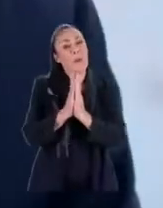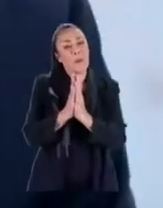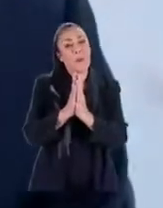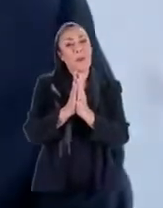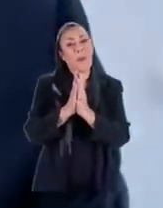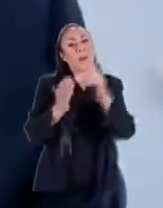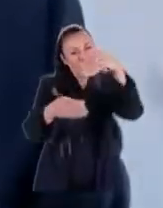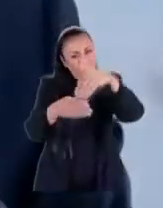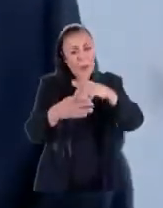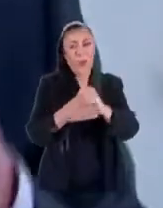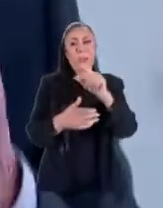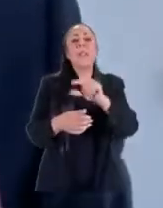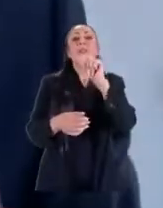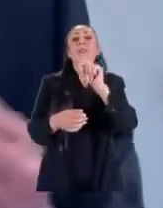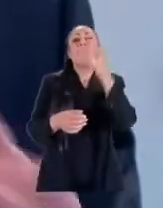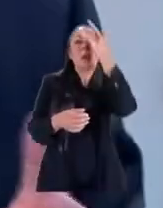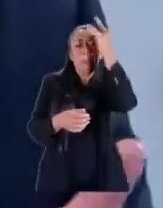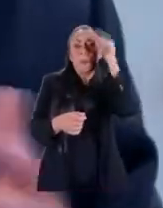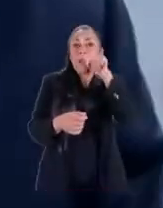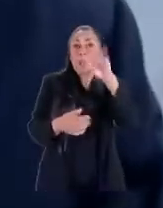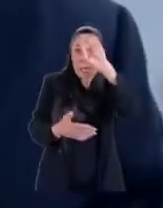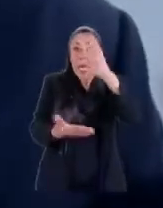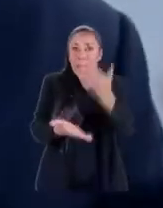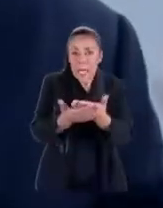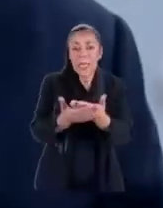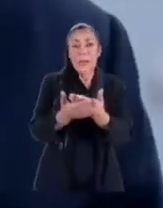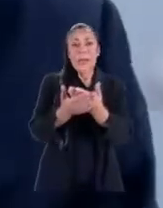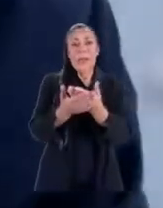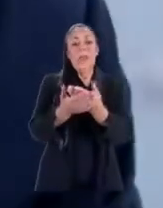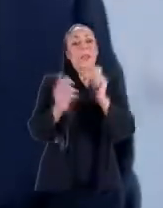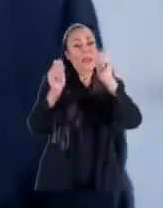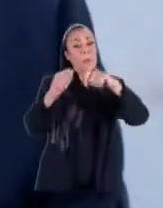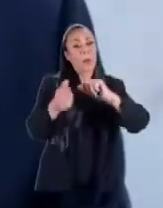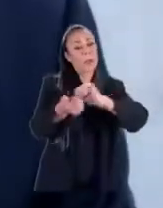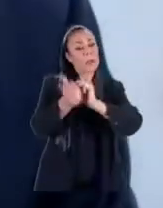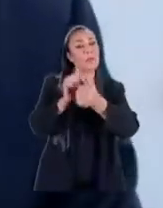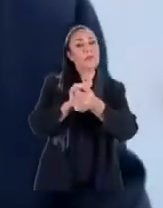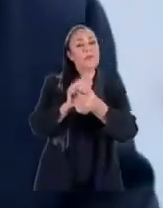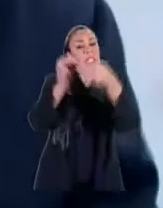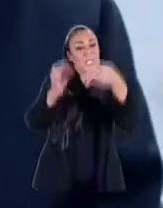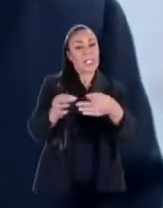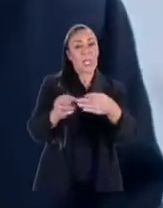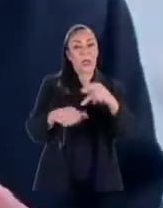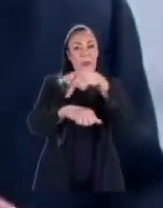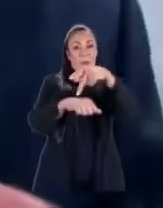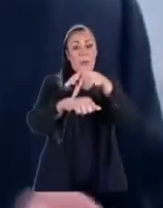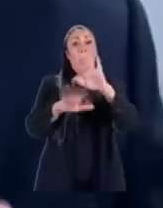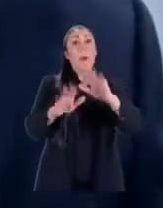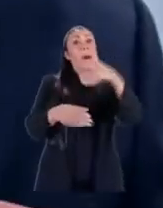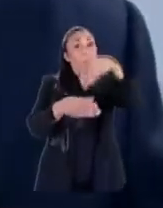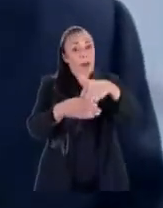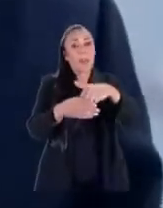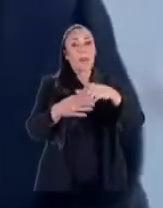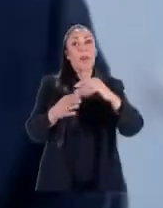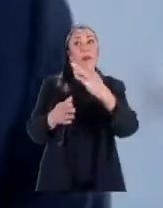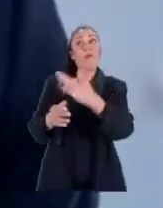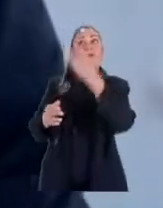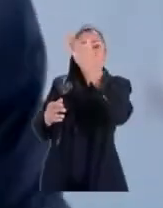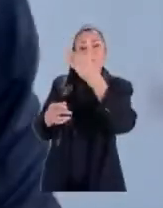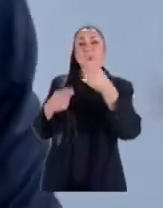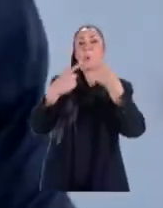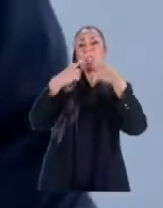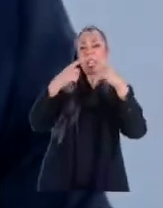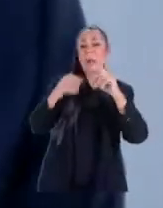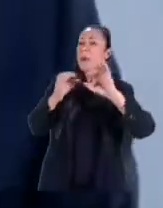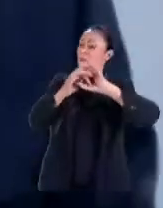urna, vote, escolha quem você acreditar que vai consertar esse país, mas vote, para você ter o direito de reclamar, para você ter o